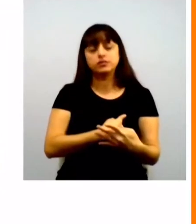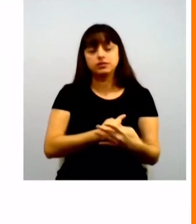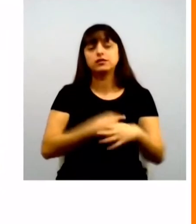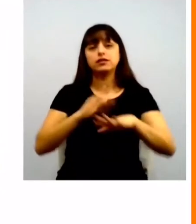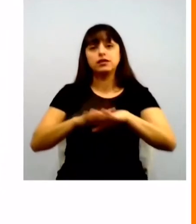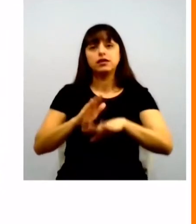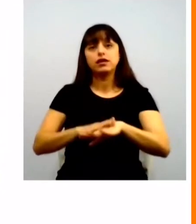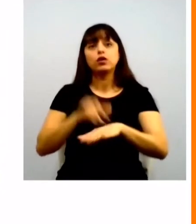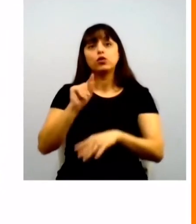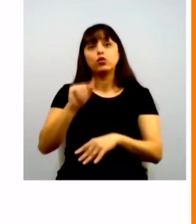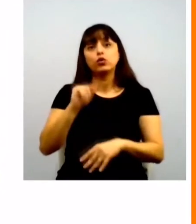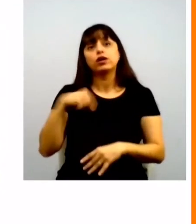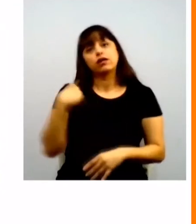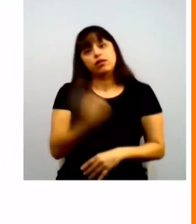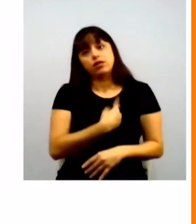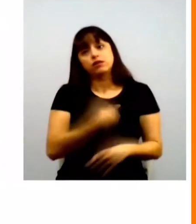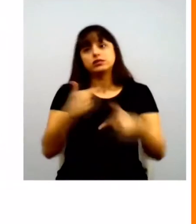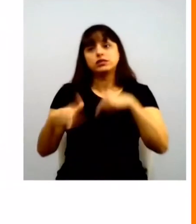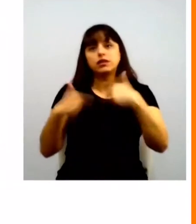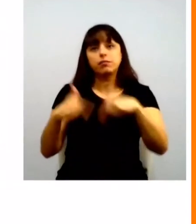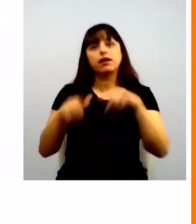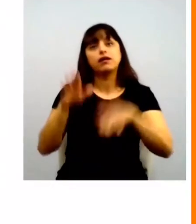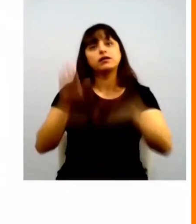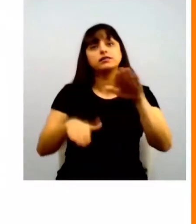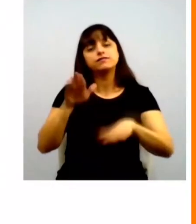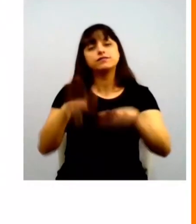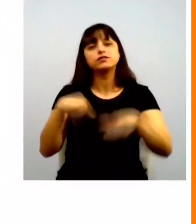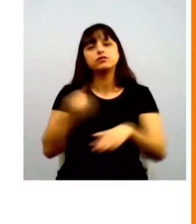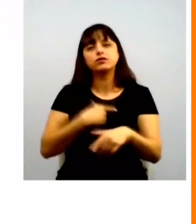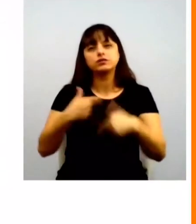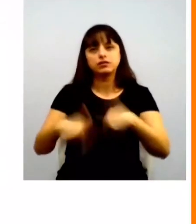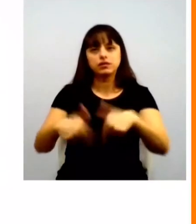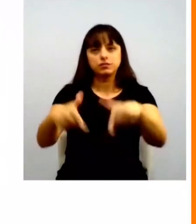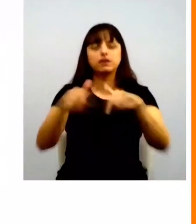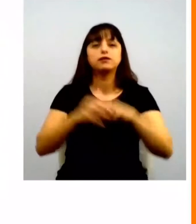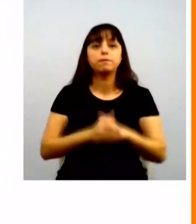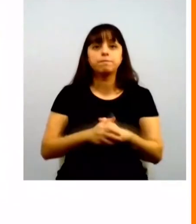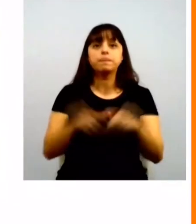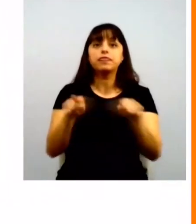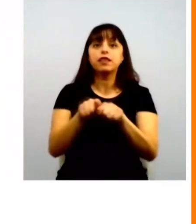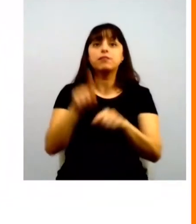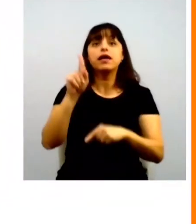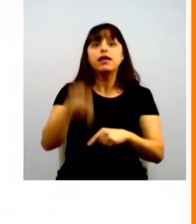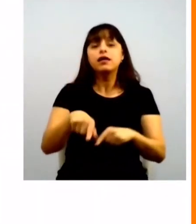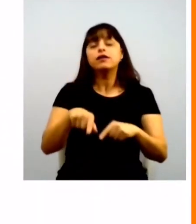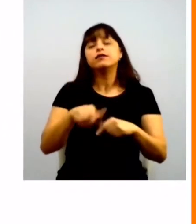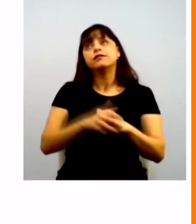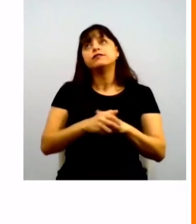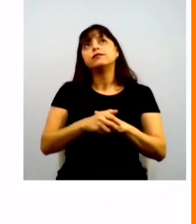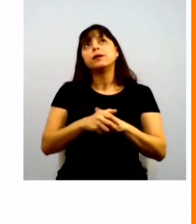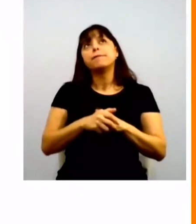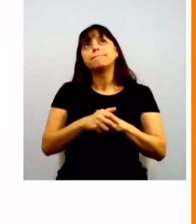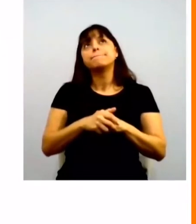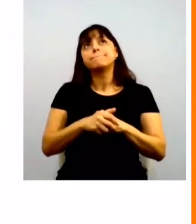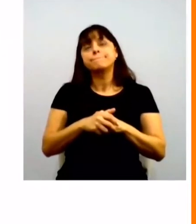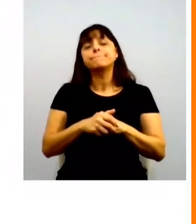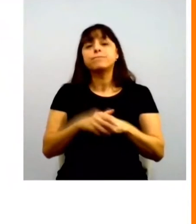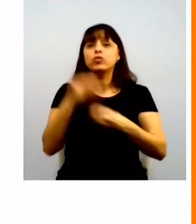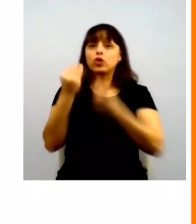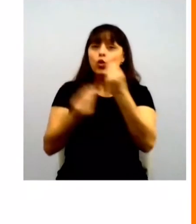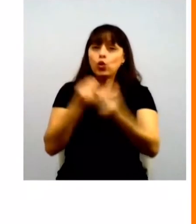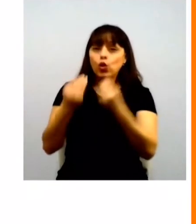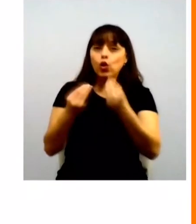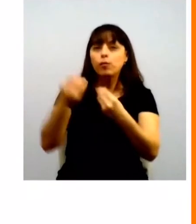intervenimos. Portanto, seria um elemento de análise. Mas também é um elemento de diseño, de elaboração, de